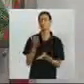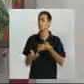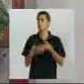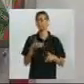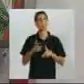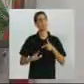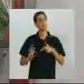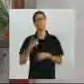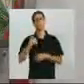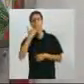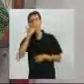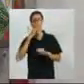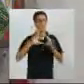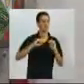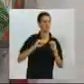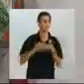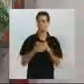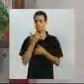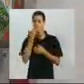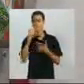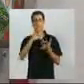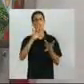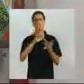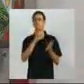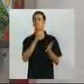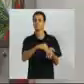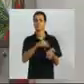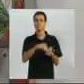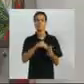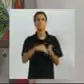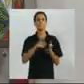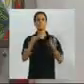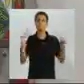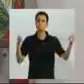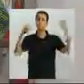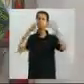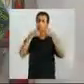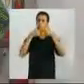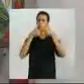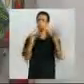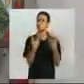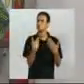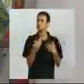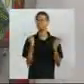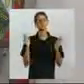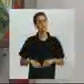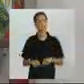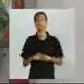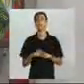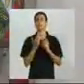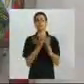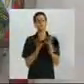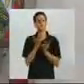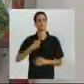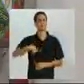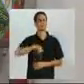não tem hora do dia ou da noite que o secretário deixa de, ele não deixa de atender